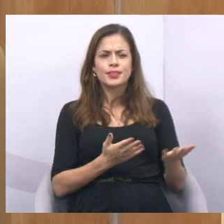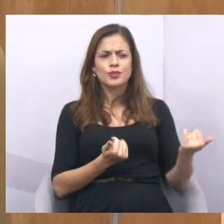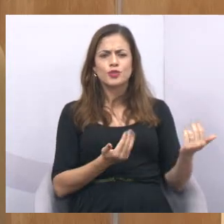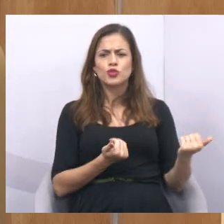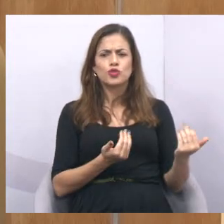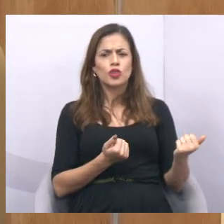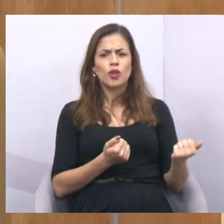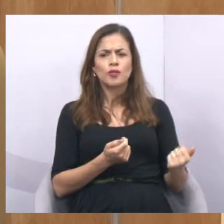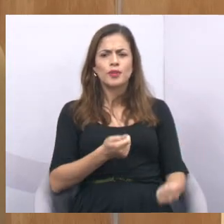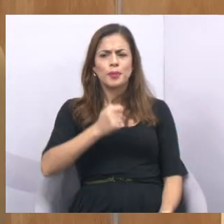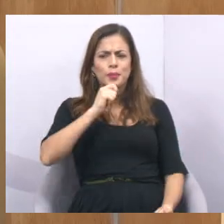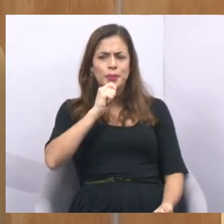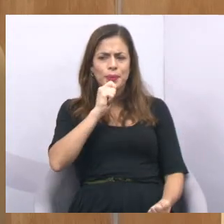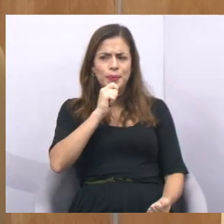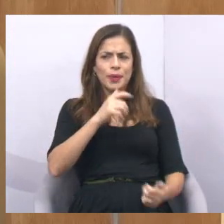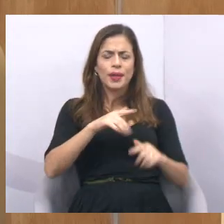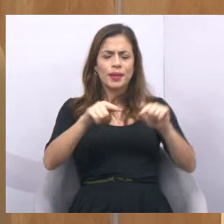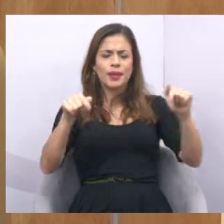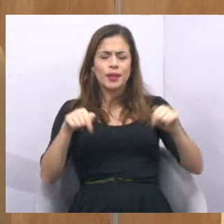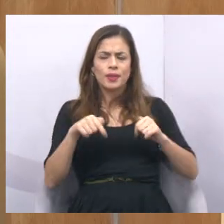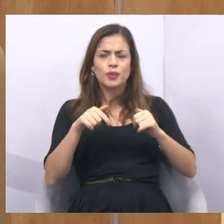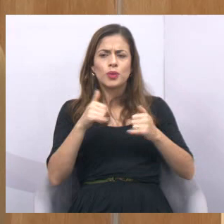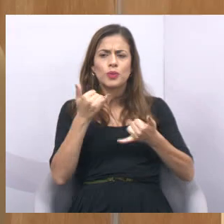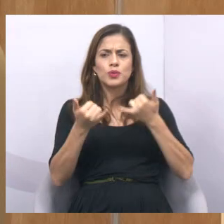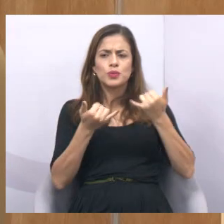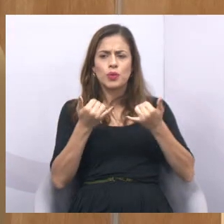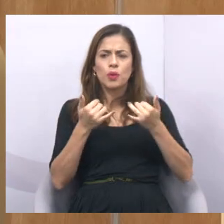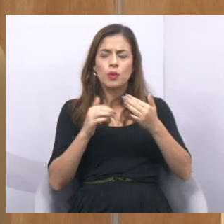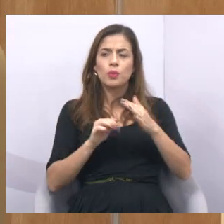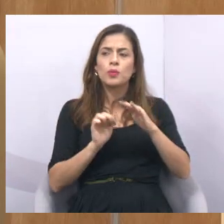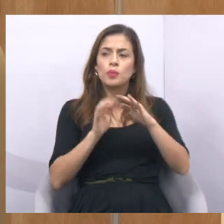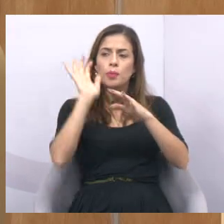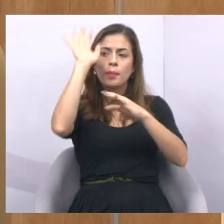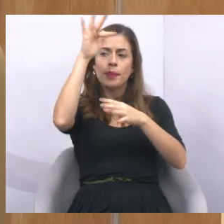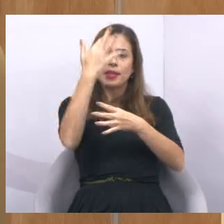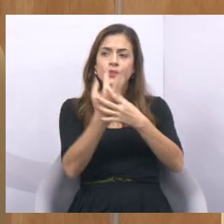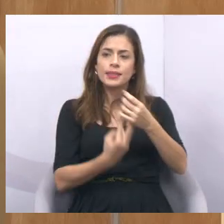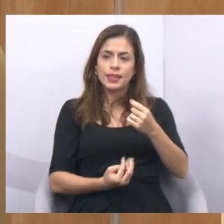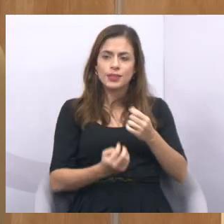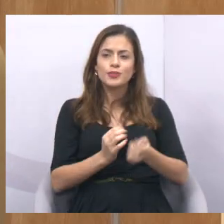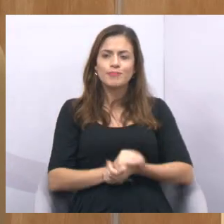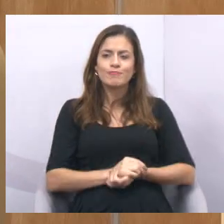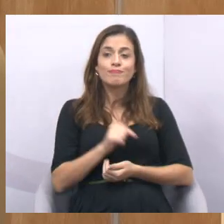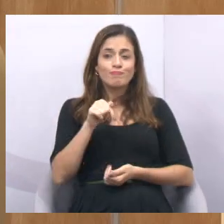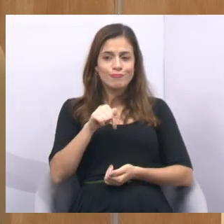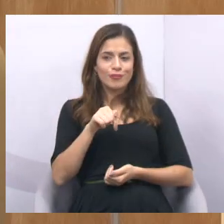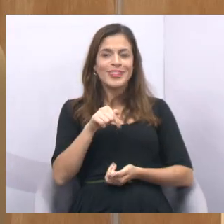basquete. Então, minha primeira partida intermunicipal, mas não é oficial, foi aqui em Jacareí.